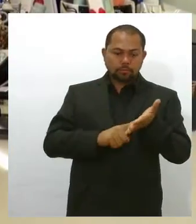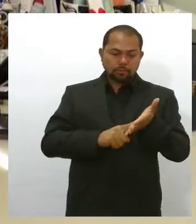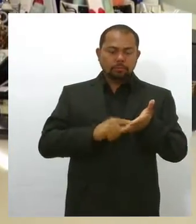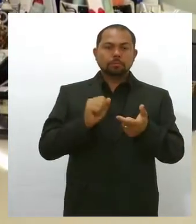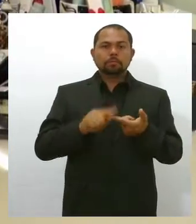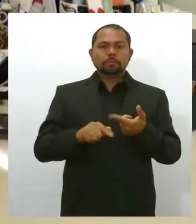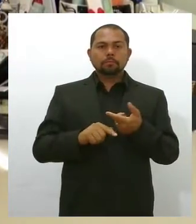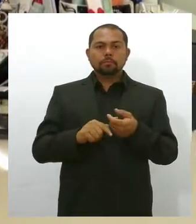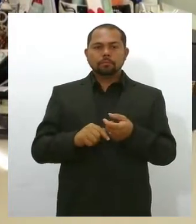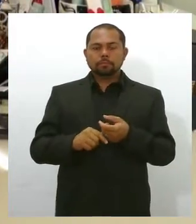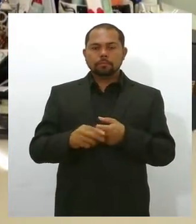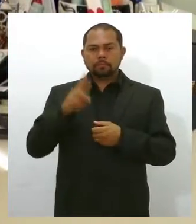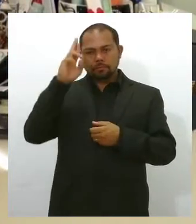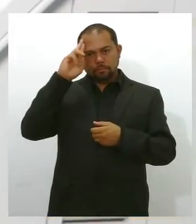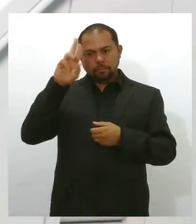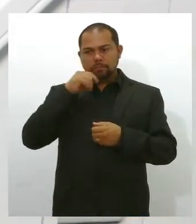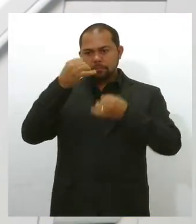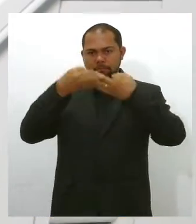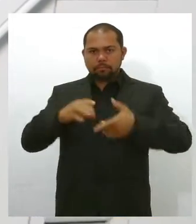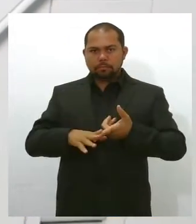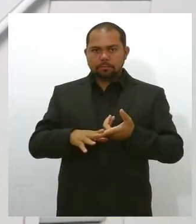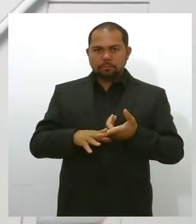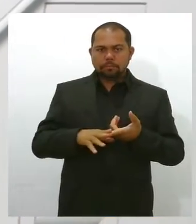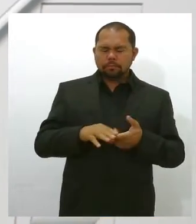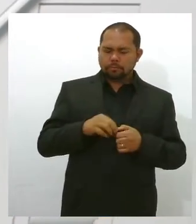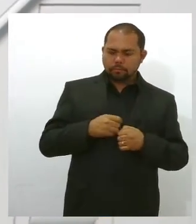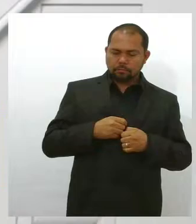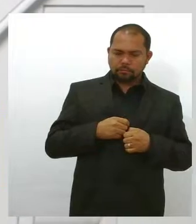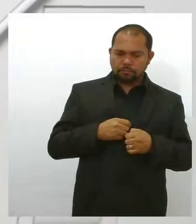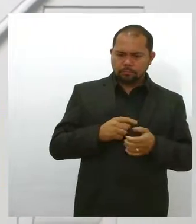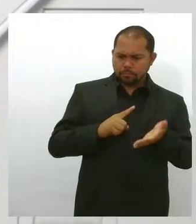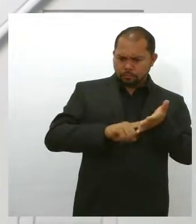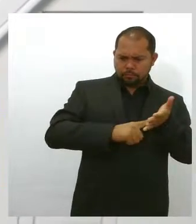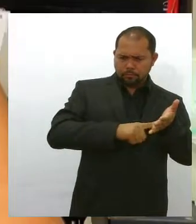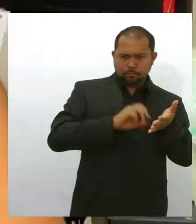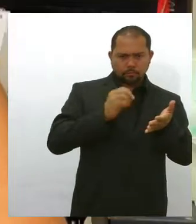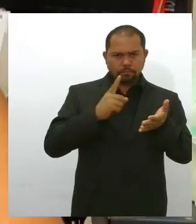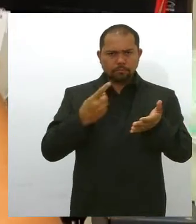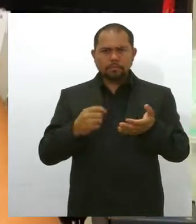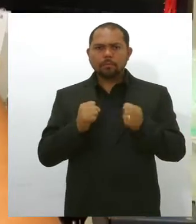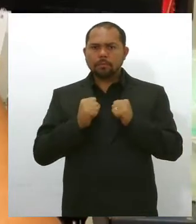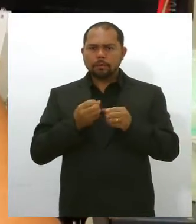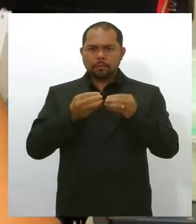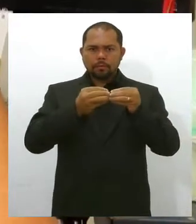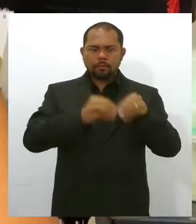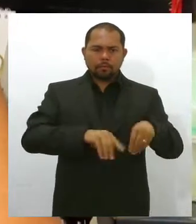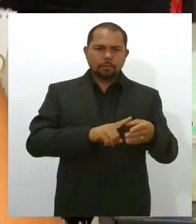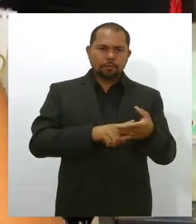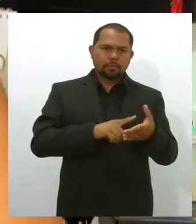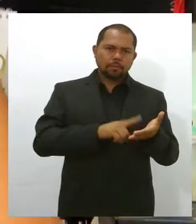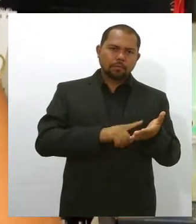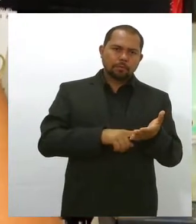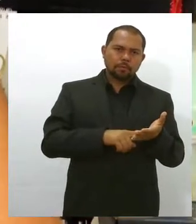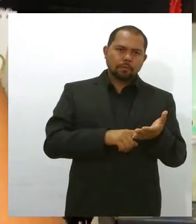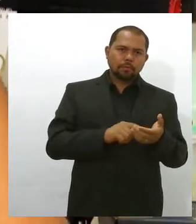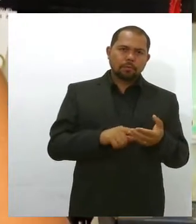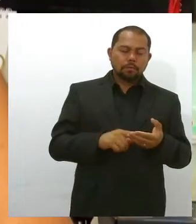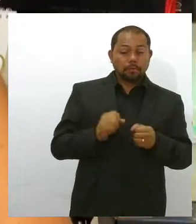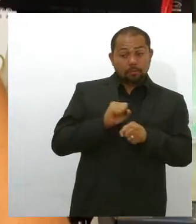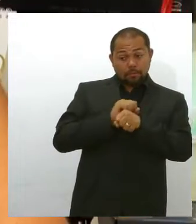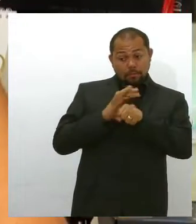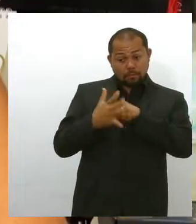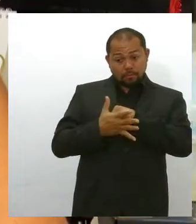explica ou se a presença ou não Da biometria pode prejudicar o leitor na hora do E desde a pandemia em que